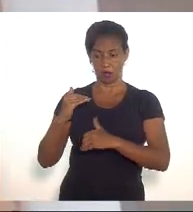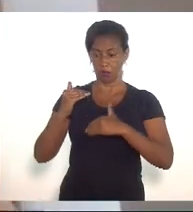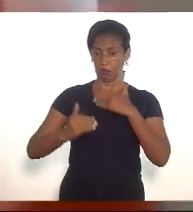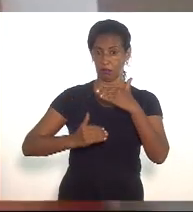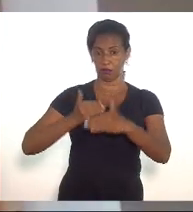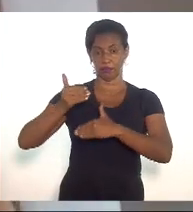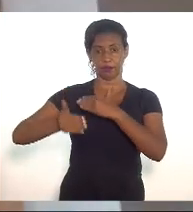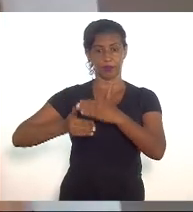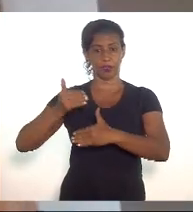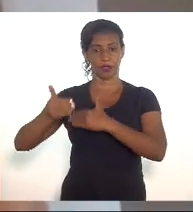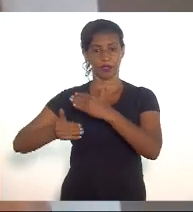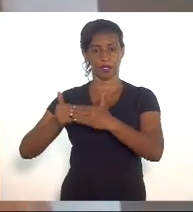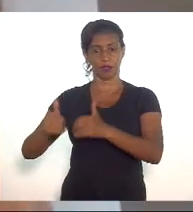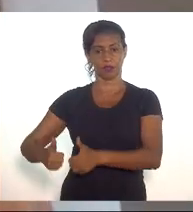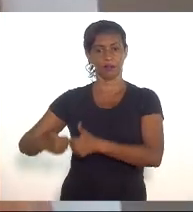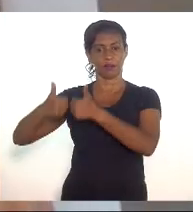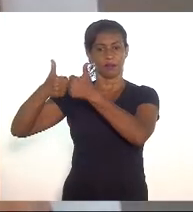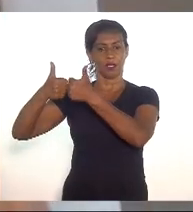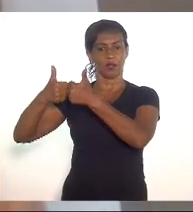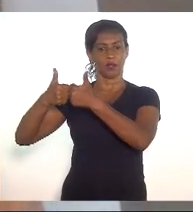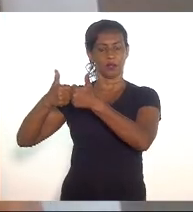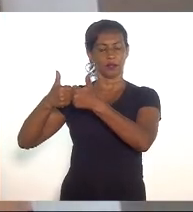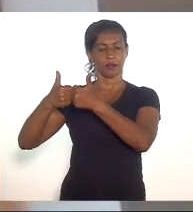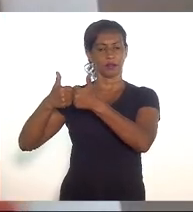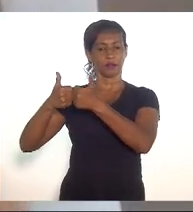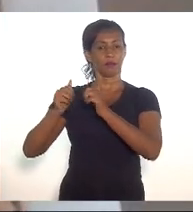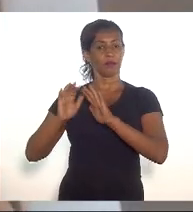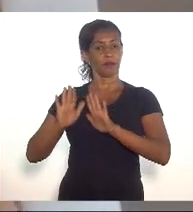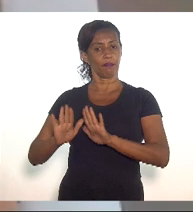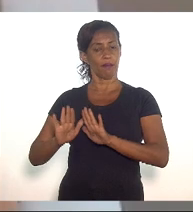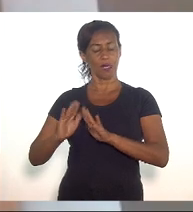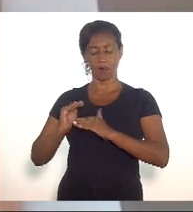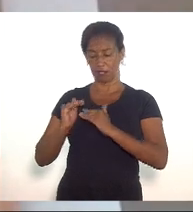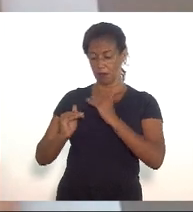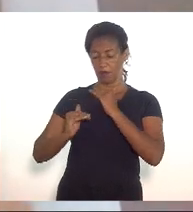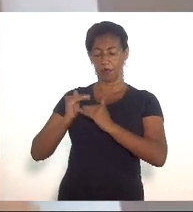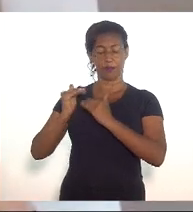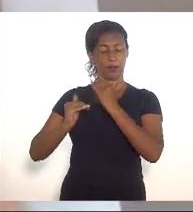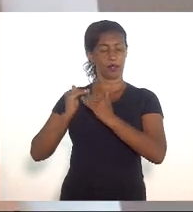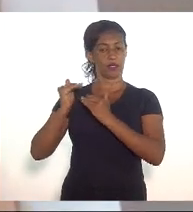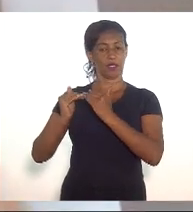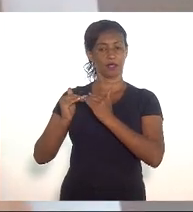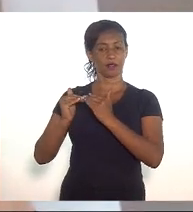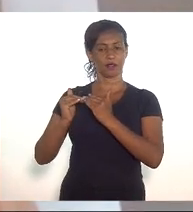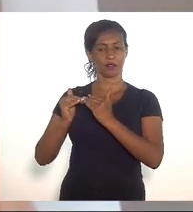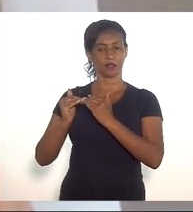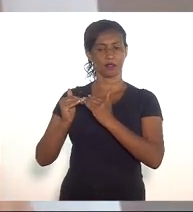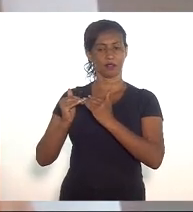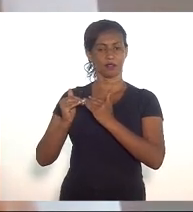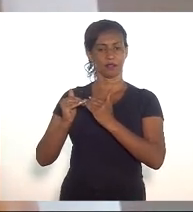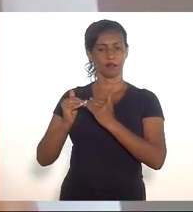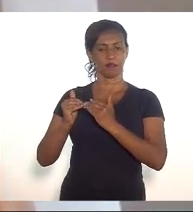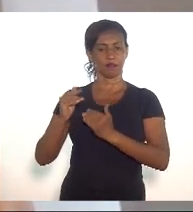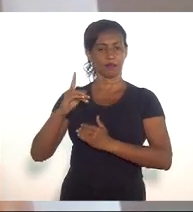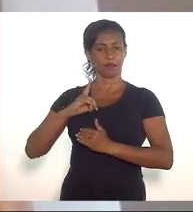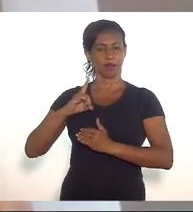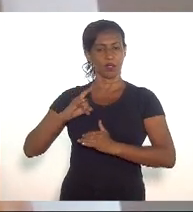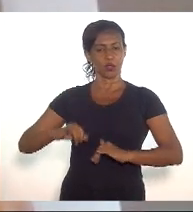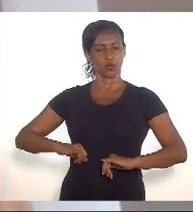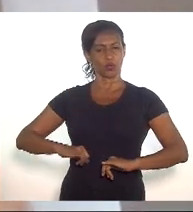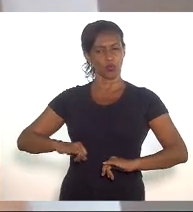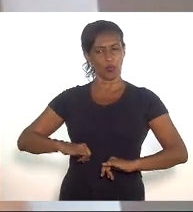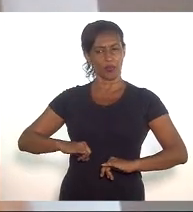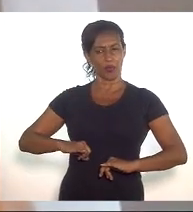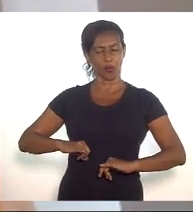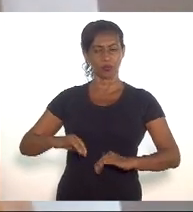processo que vem melhorando há muito tempo, mas esse processo ele sofreu, de certa